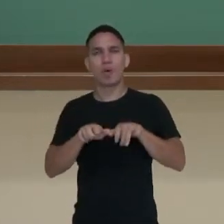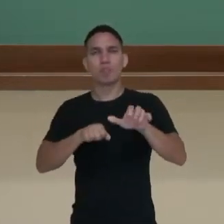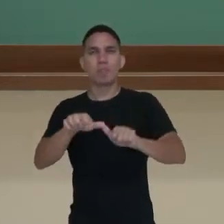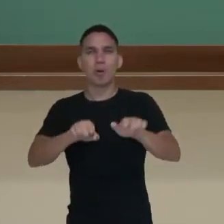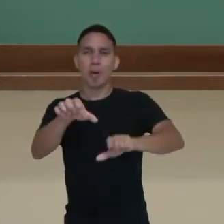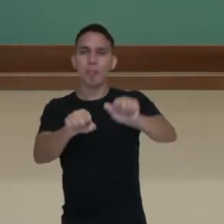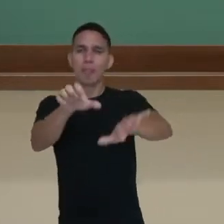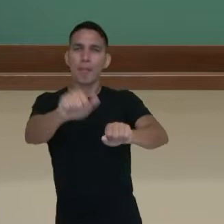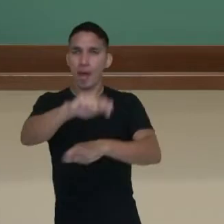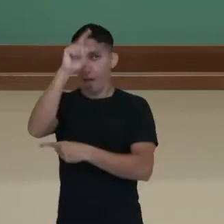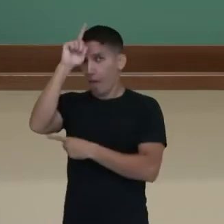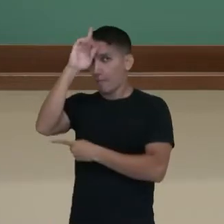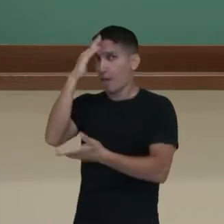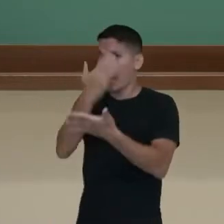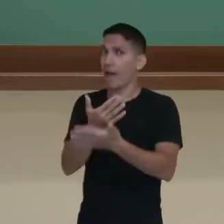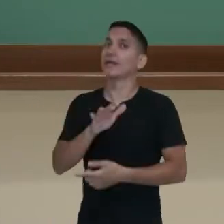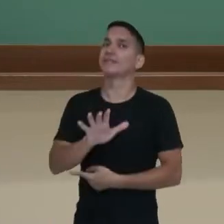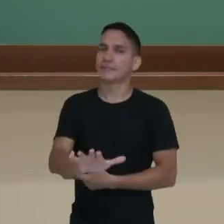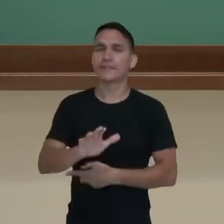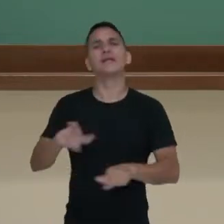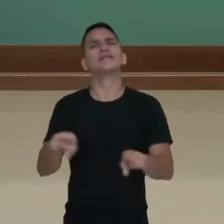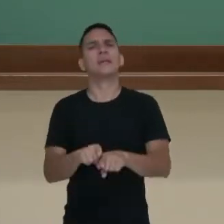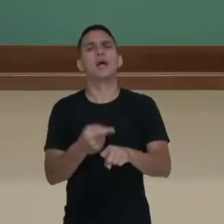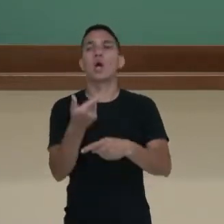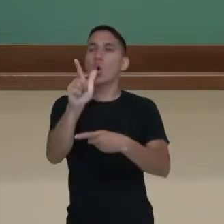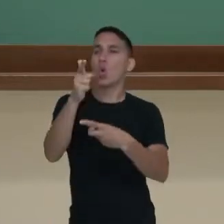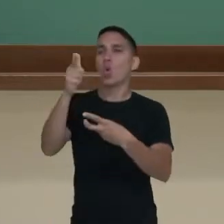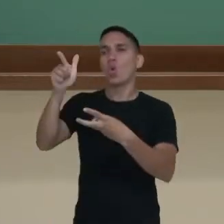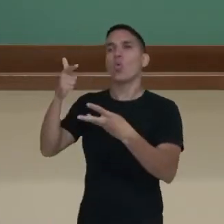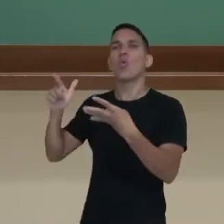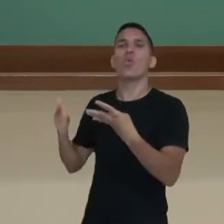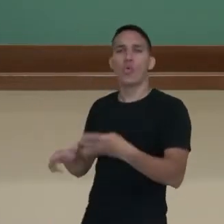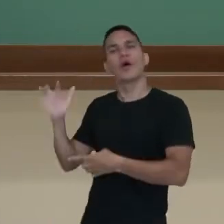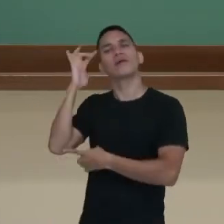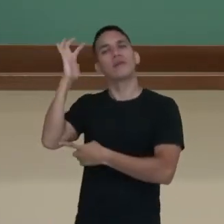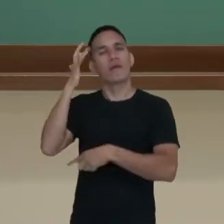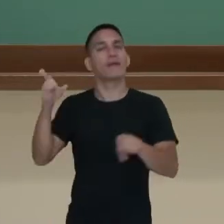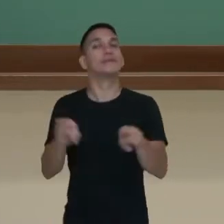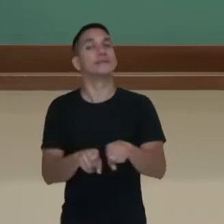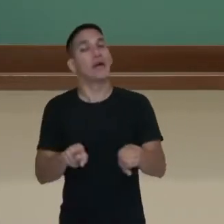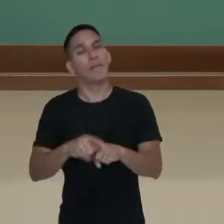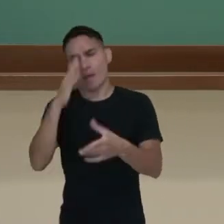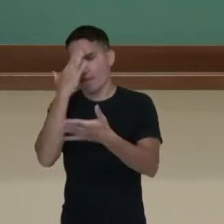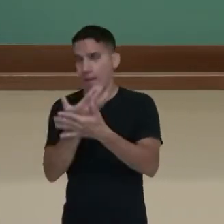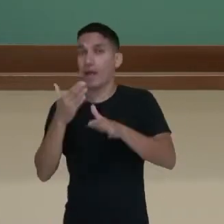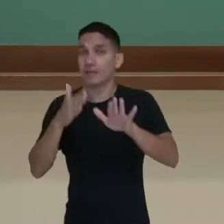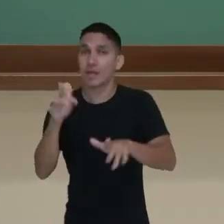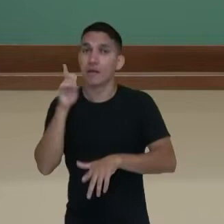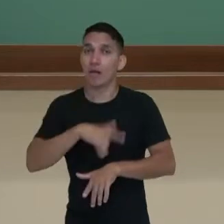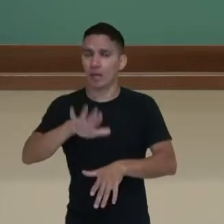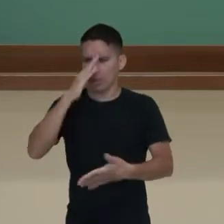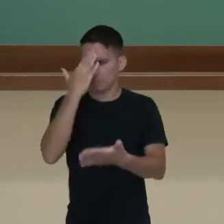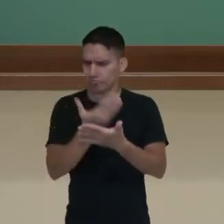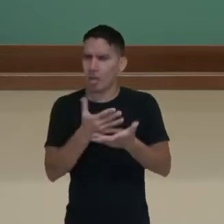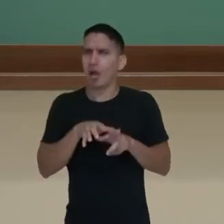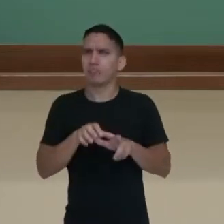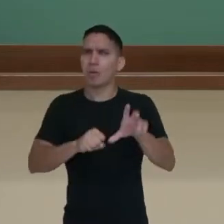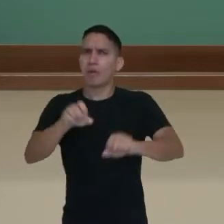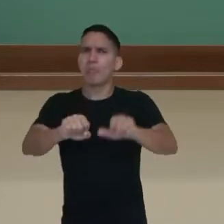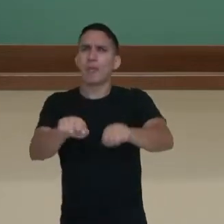alemão se baseou nisso, né? E outros também teóricos se basearam nisso para então expandir o conceito de